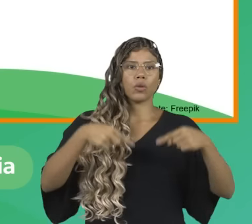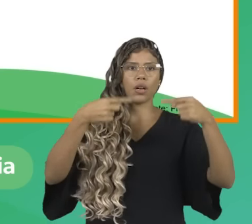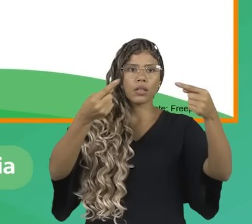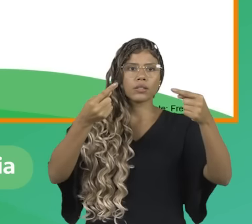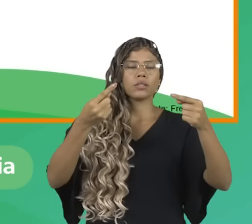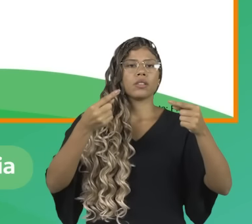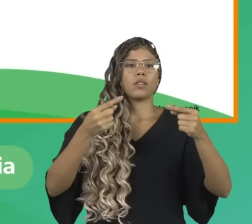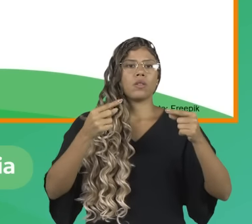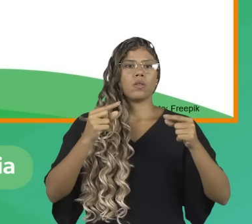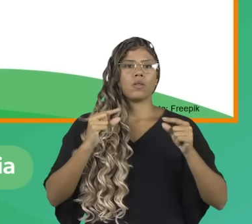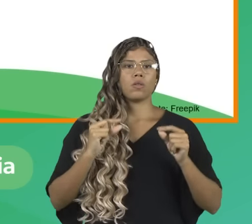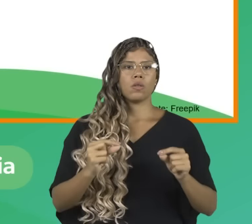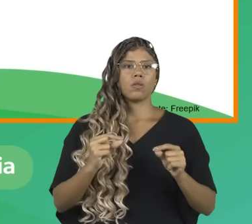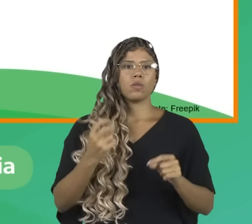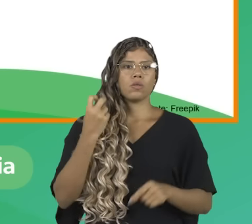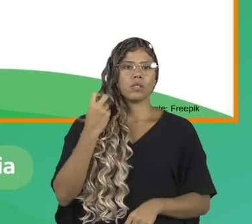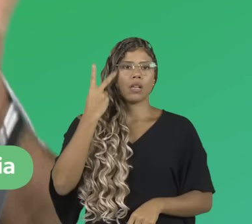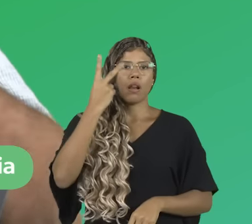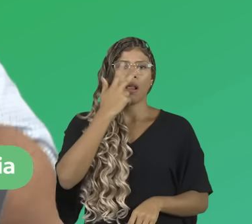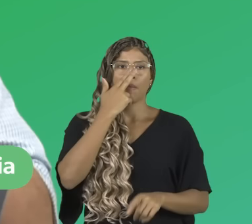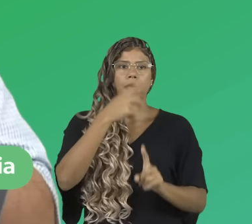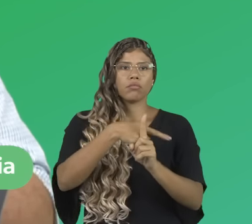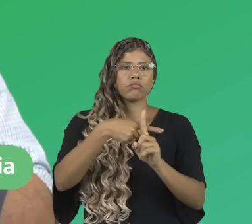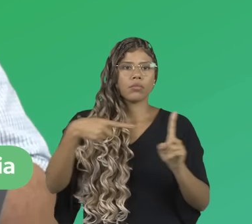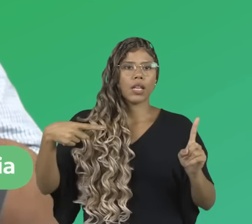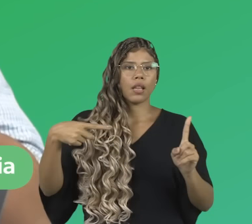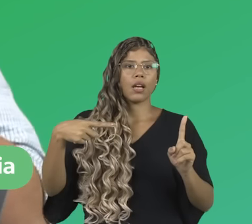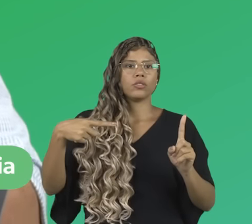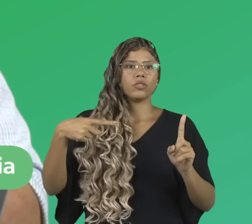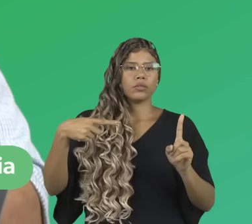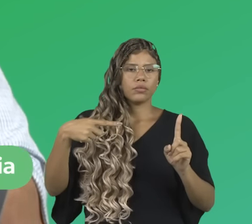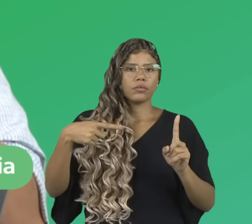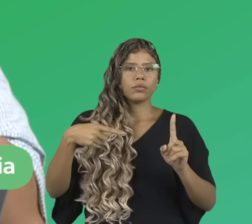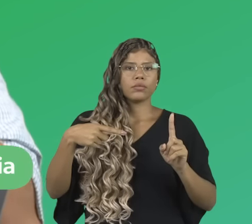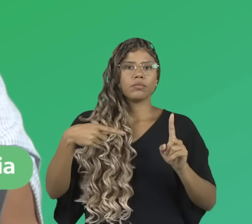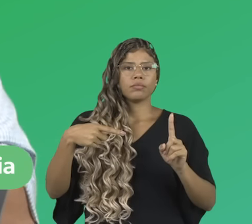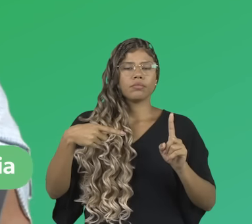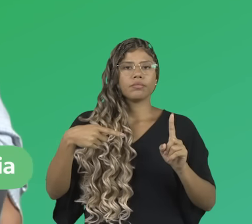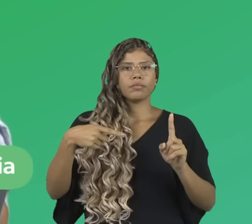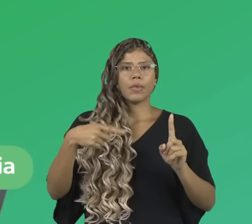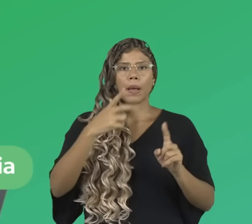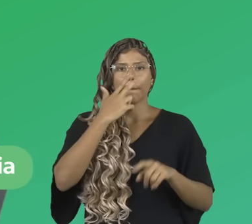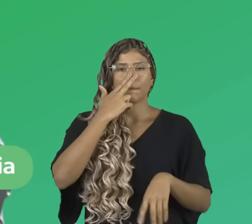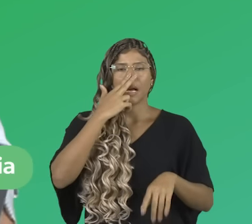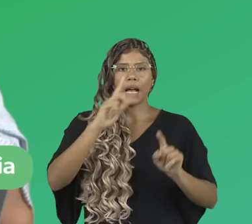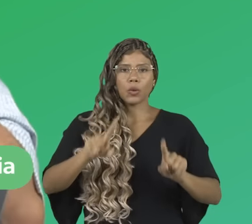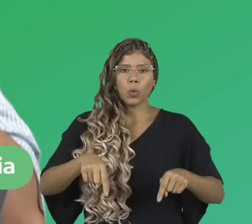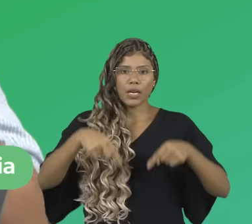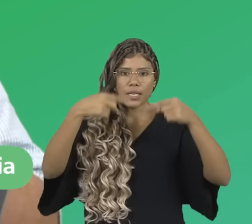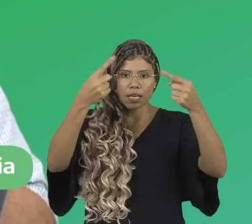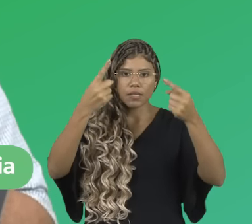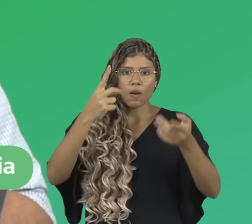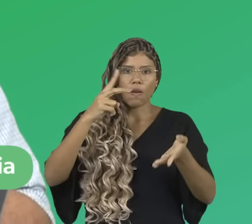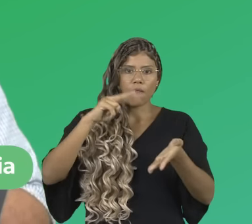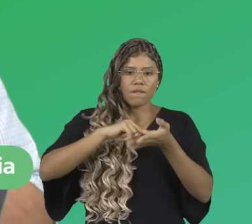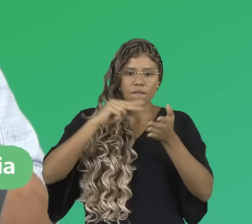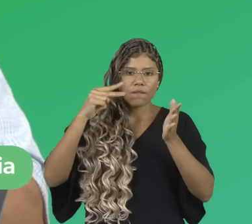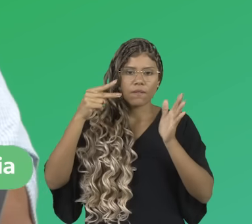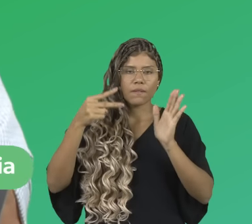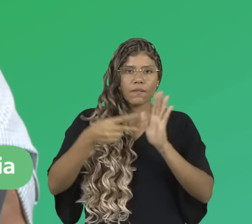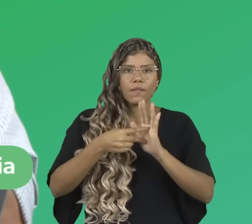ficar metade da eficiência total. Ou seja, admitindo que estava forçando o produto à obsolescência